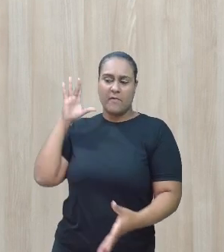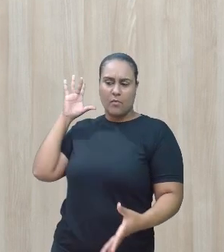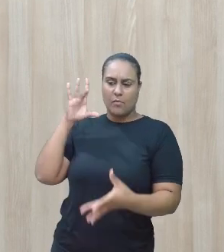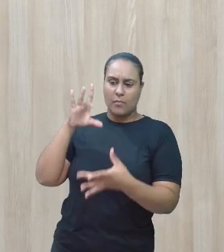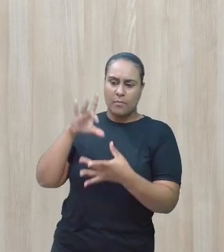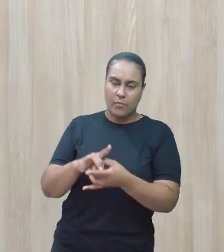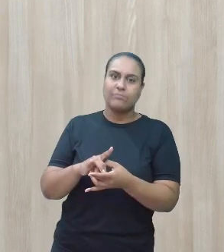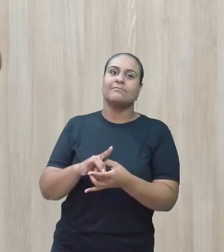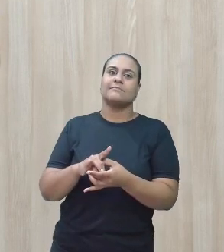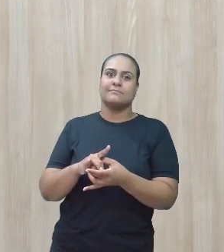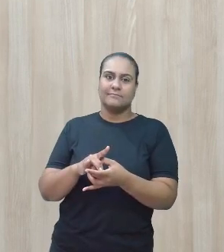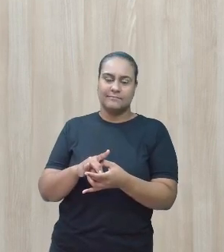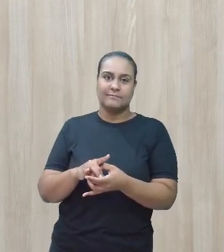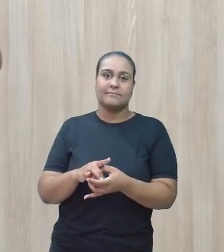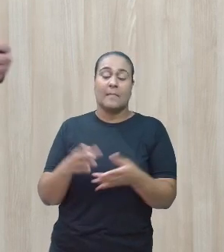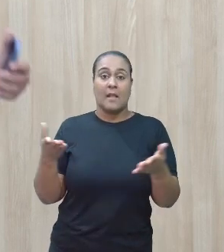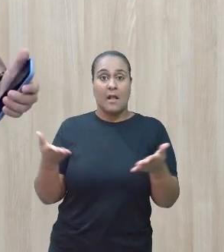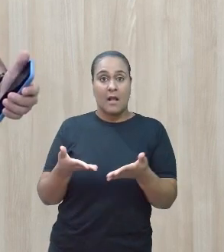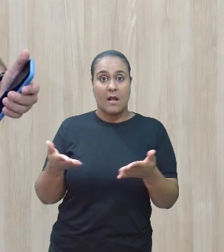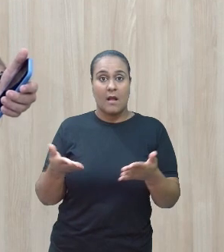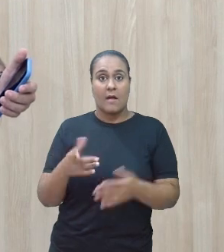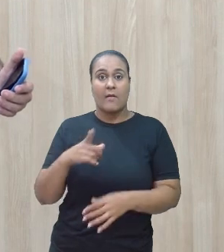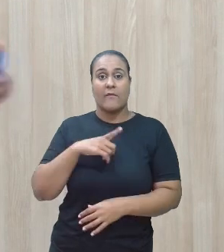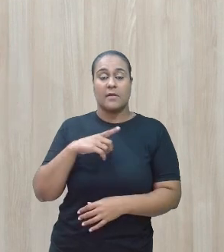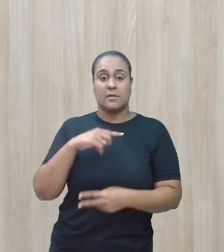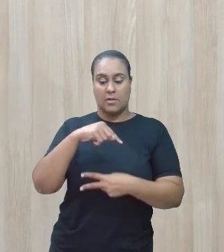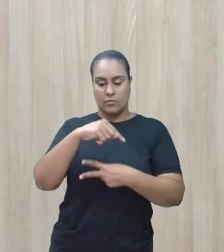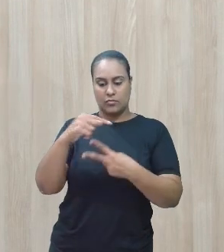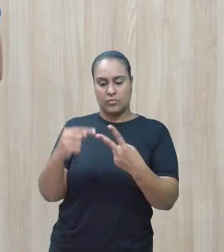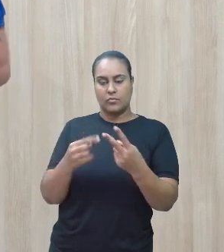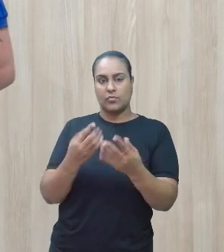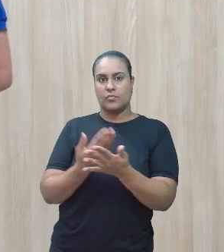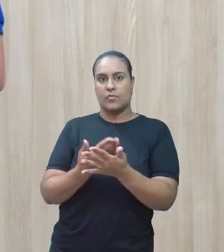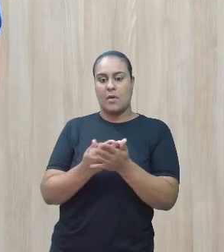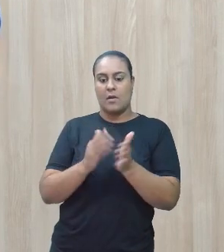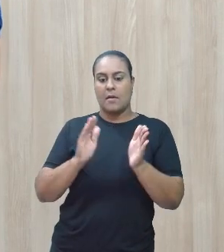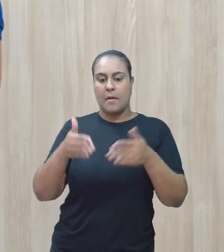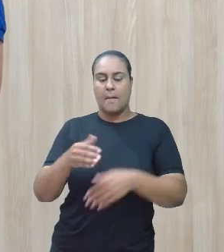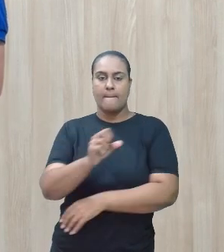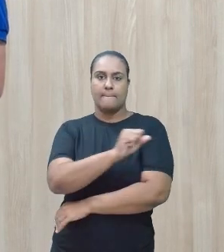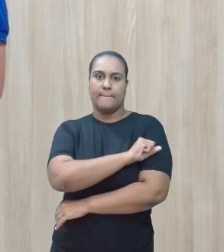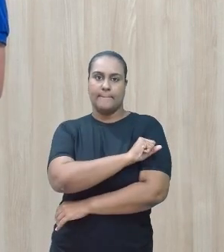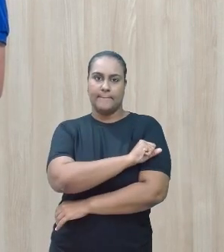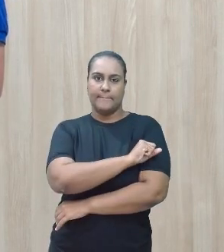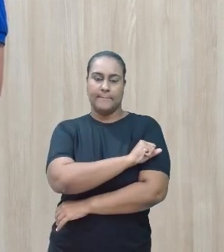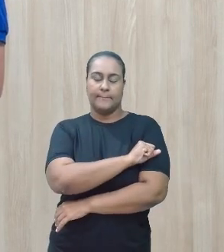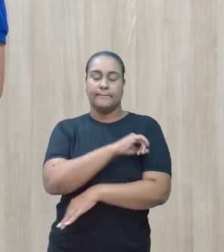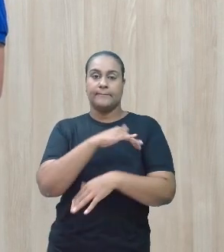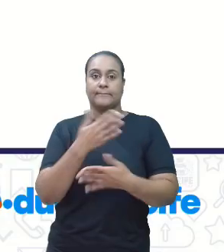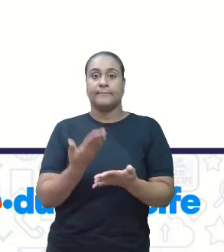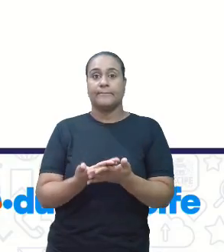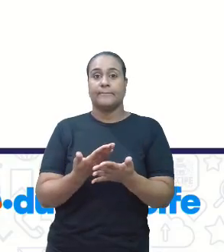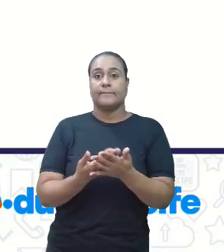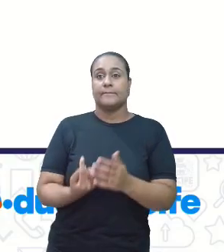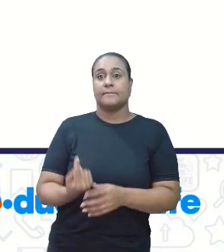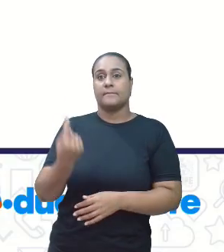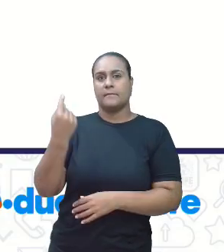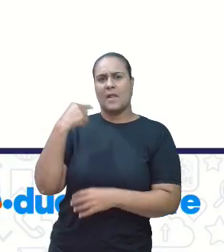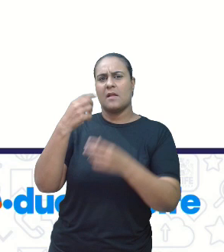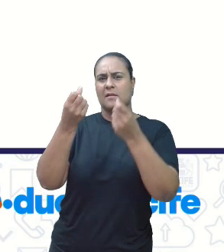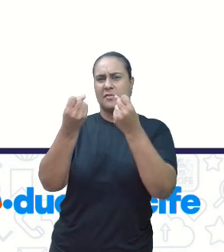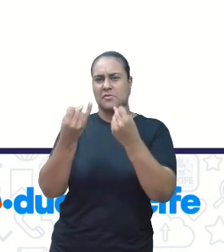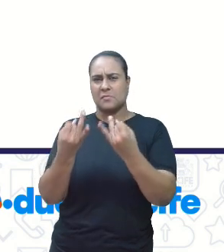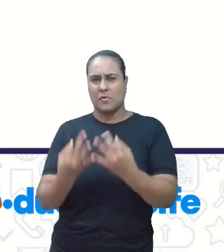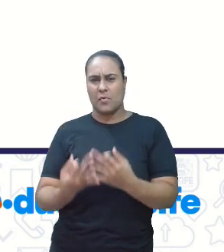anterior, que essa aula aqui ela compõe um bloco de 2 aulas para o 8º ano. A gente viu que na aula anterior a gente falou muito dessa coisa